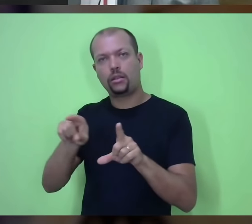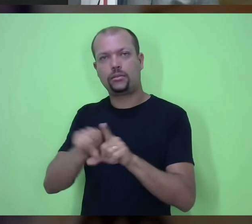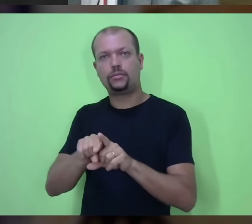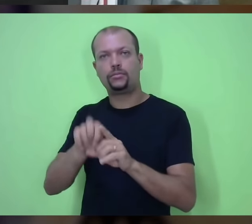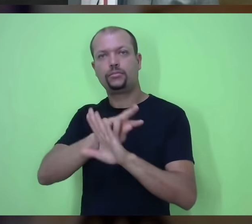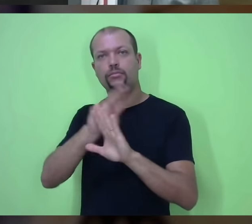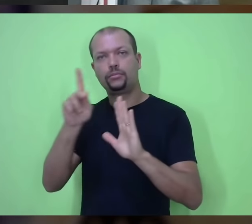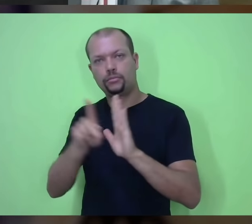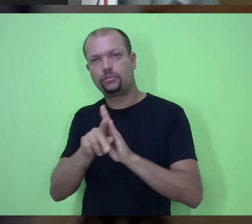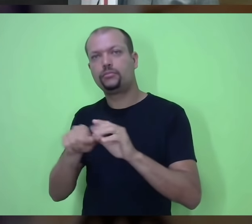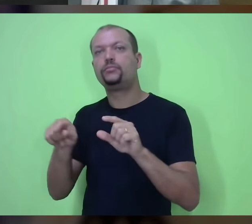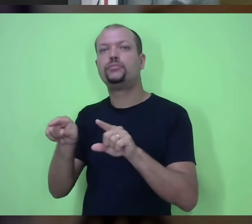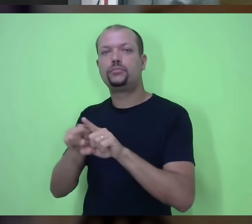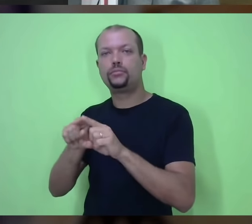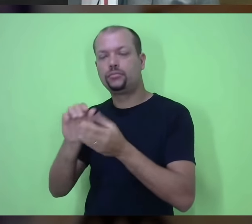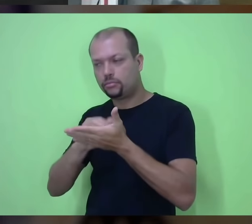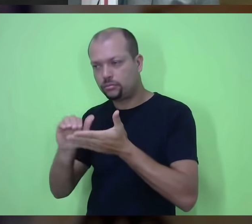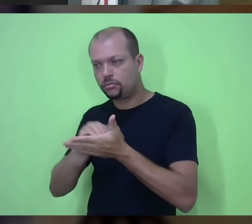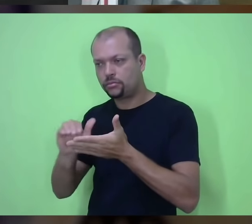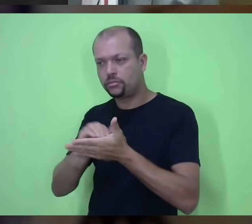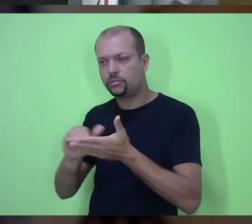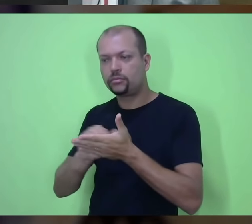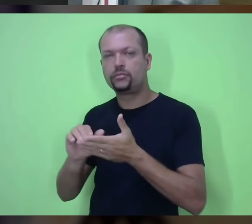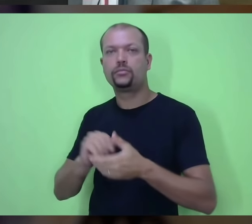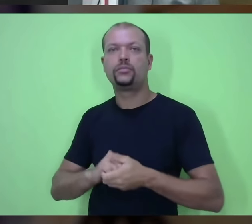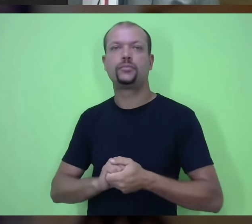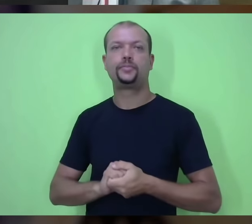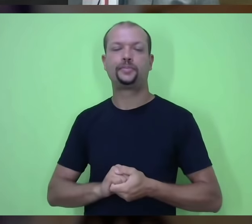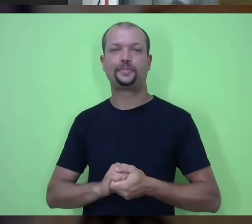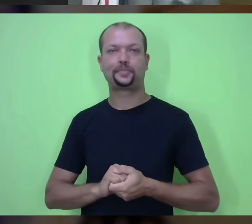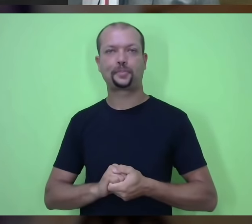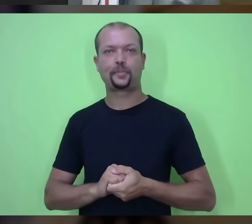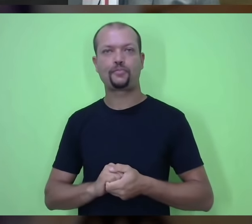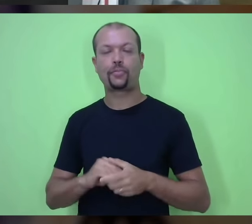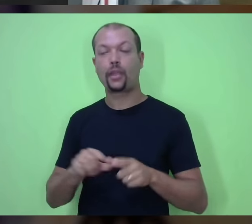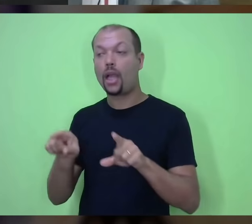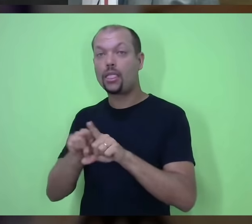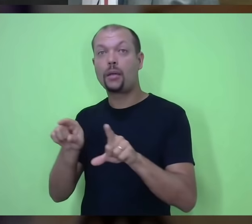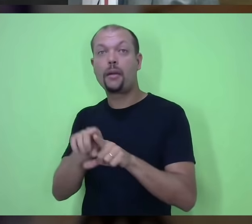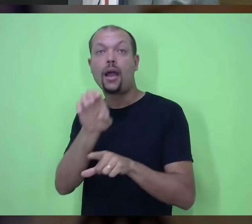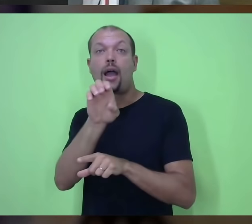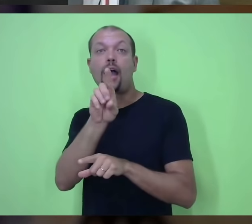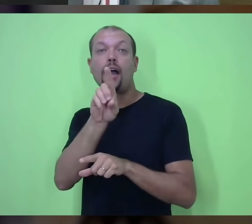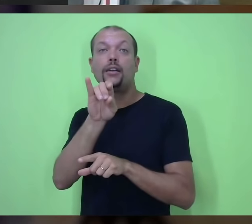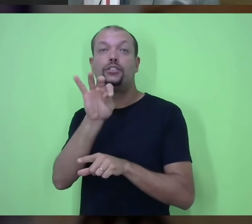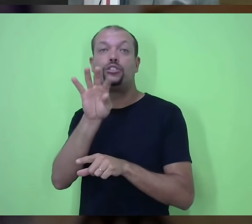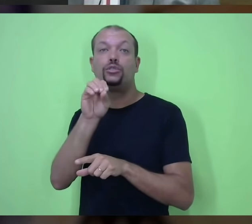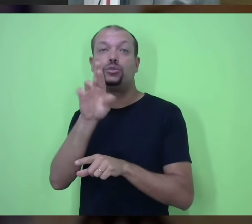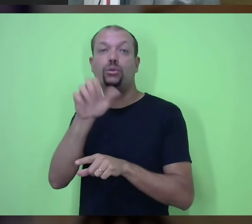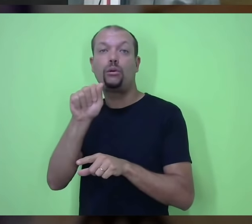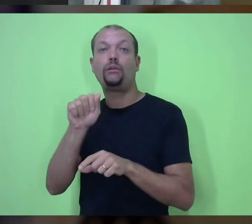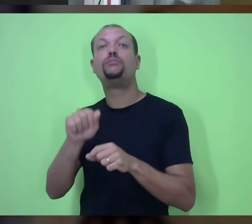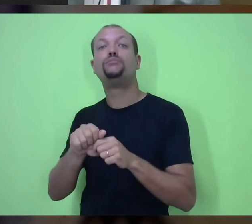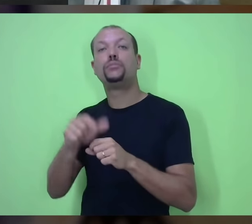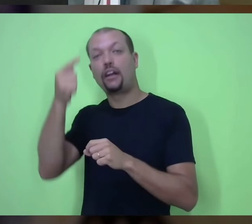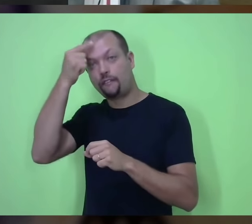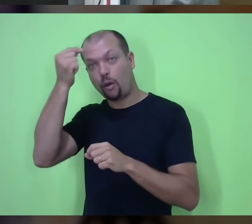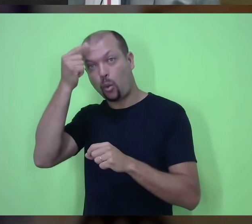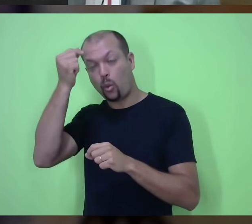também o Escritório de Dados e Métricas aqui do UNASP e a editora